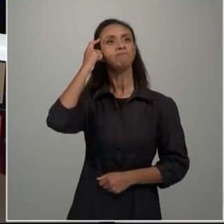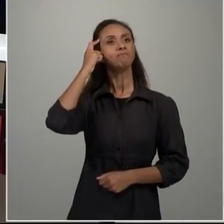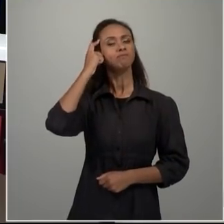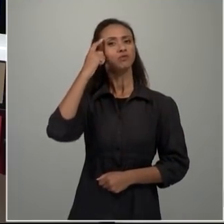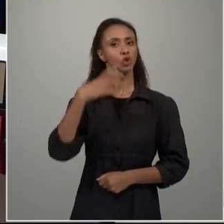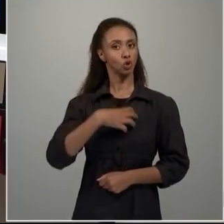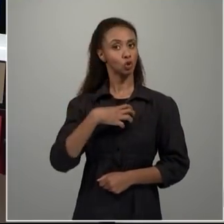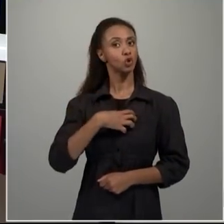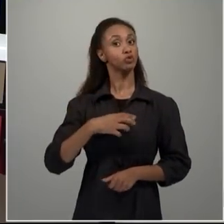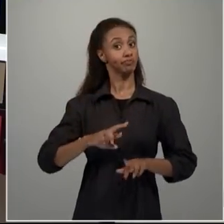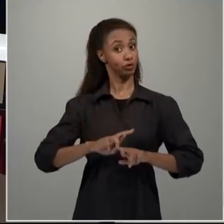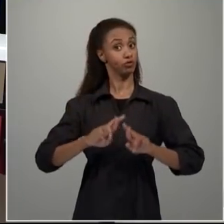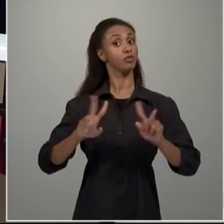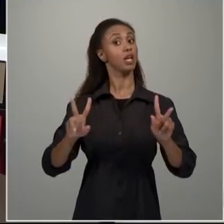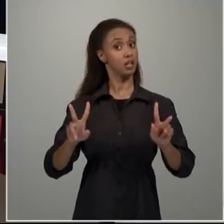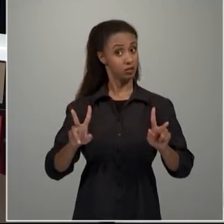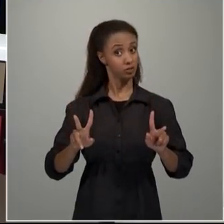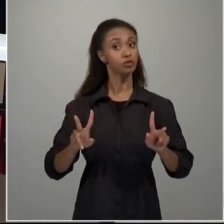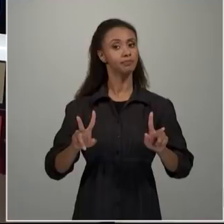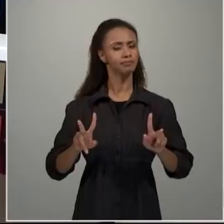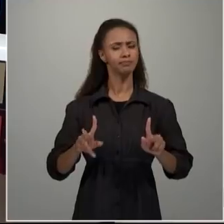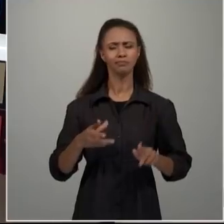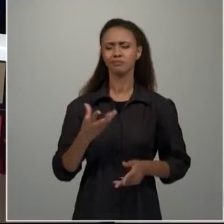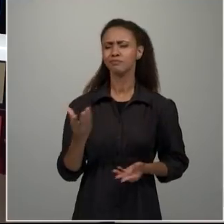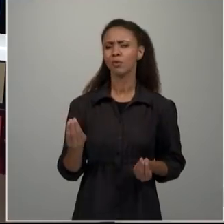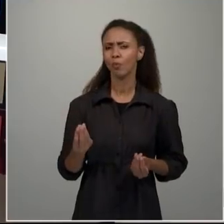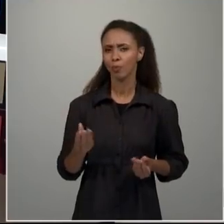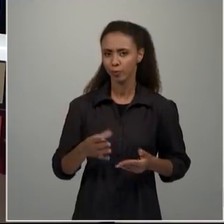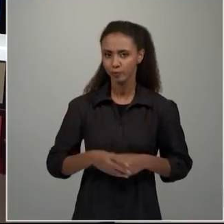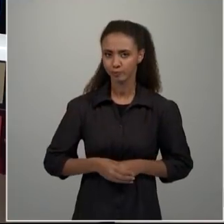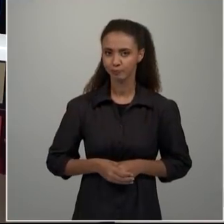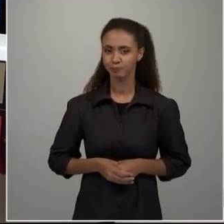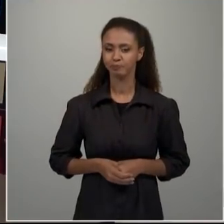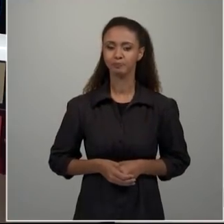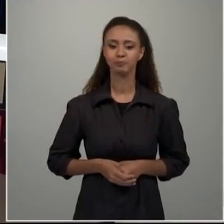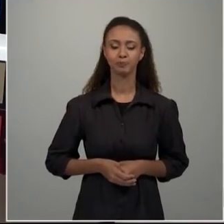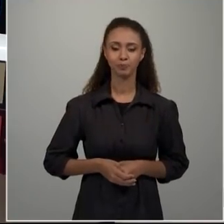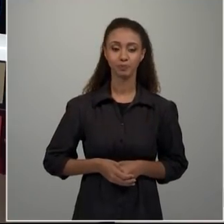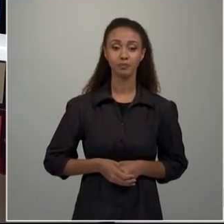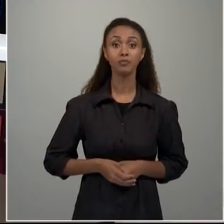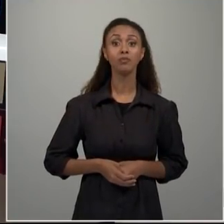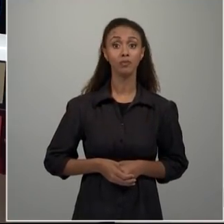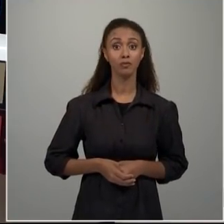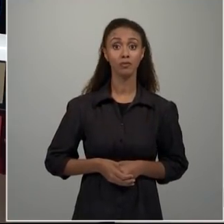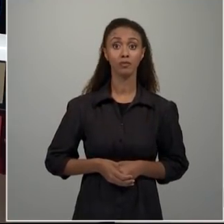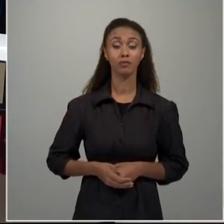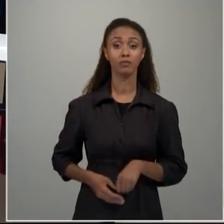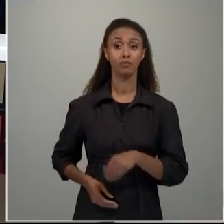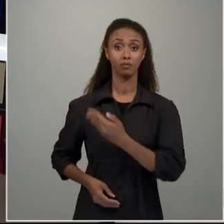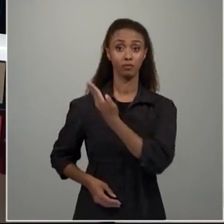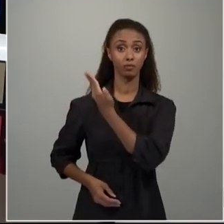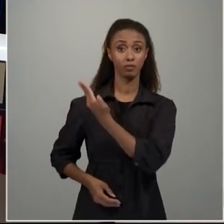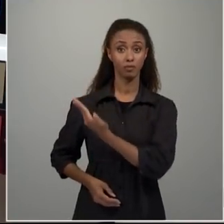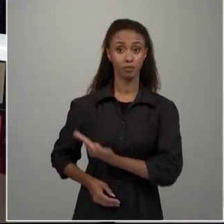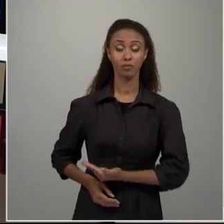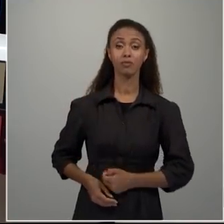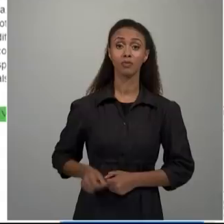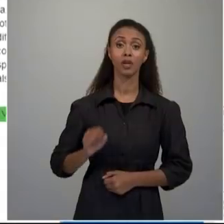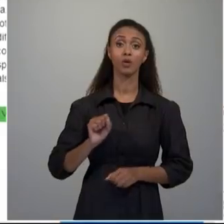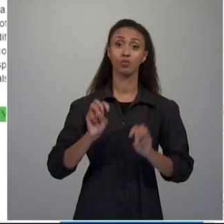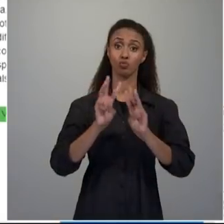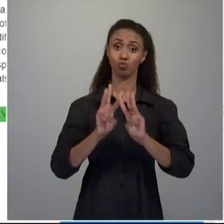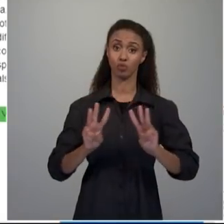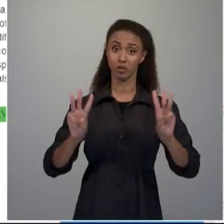diferente e qual é o formato deixa eu voltar aqui pra você ver então normalmente este é um portal então você tem aqui